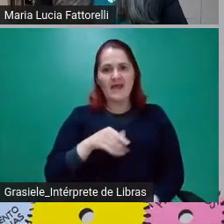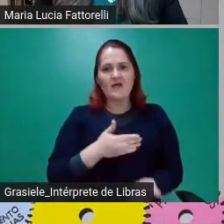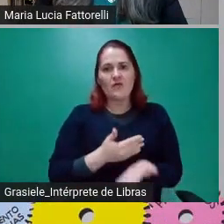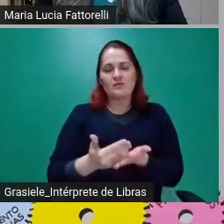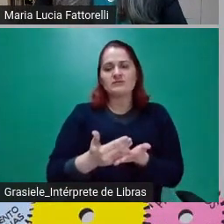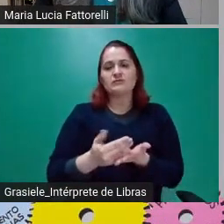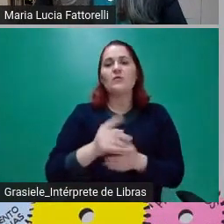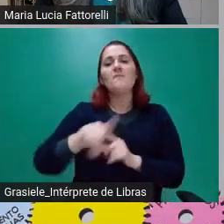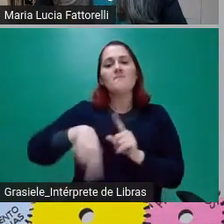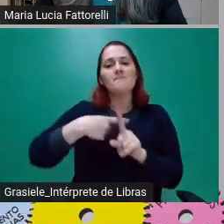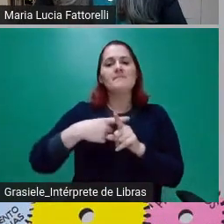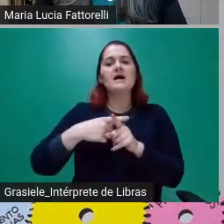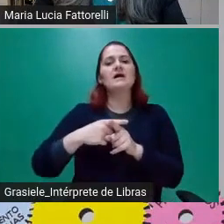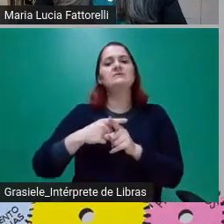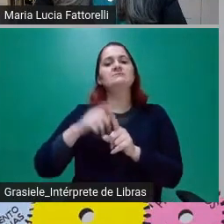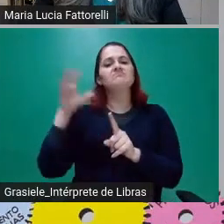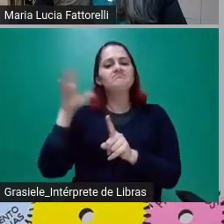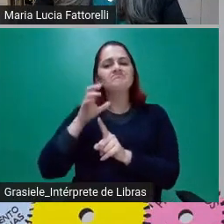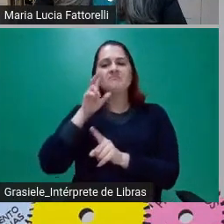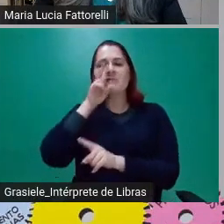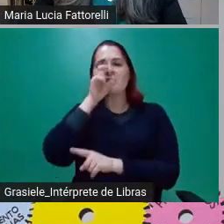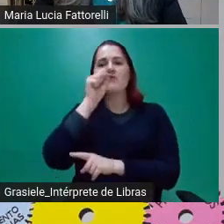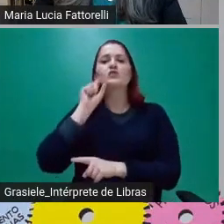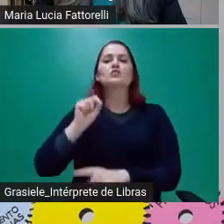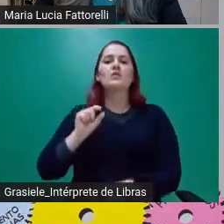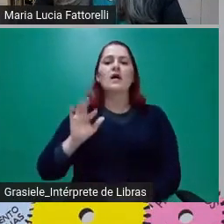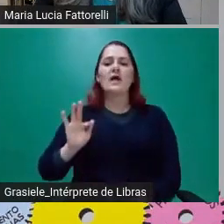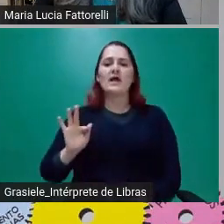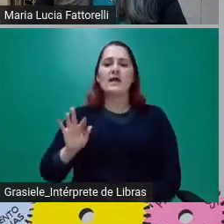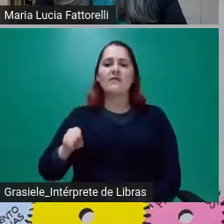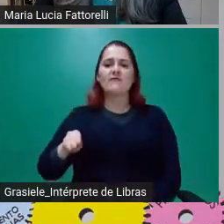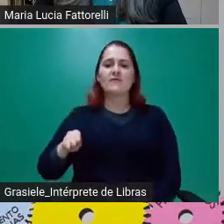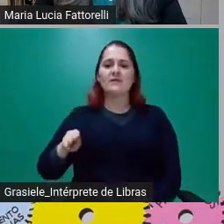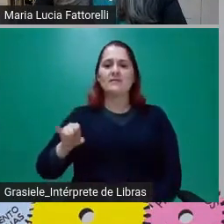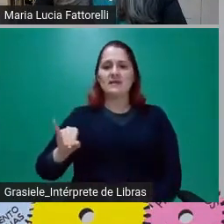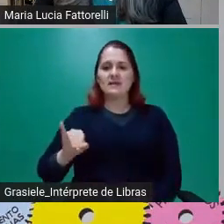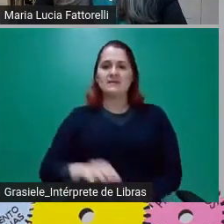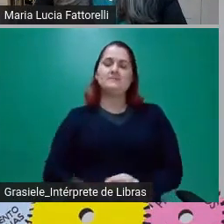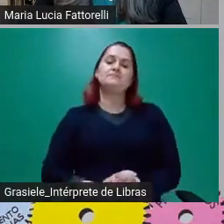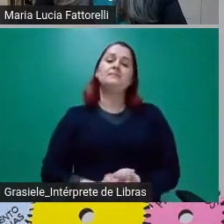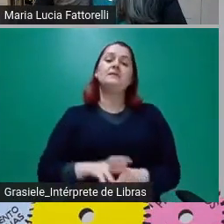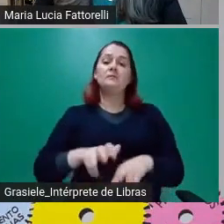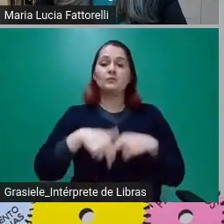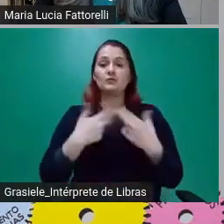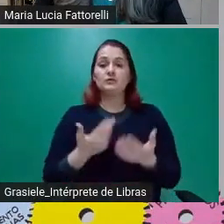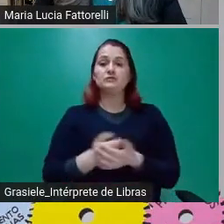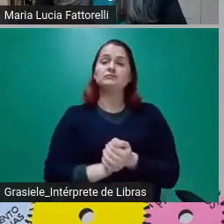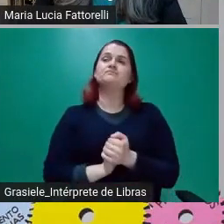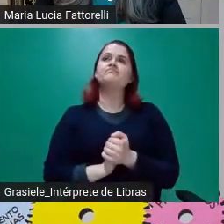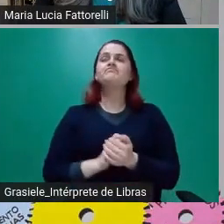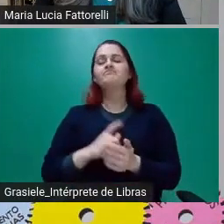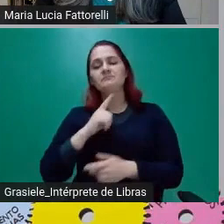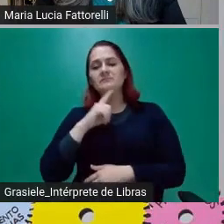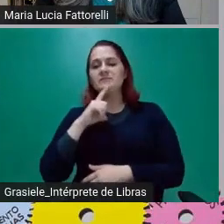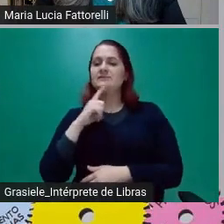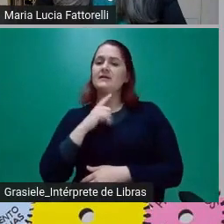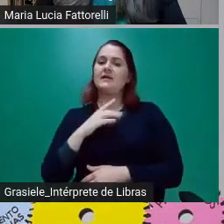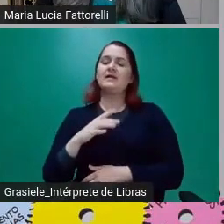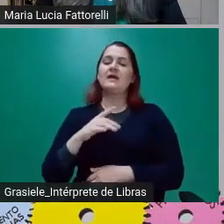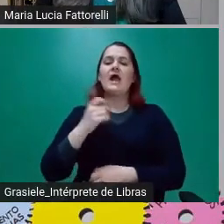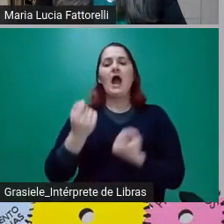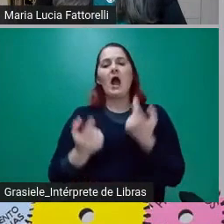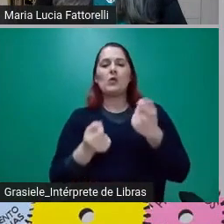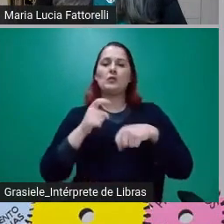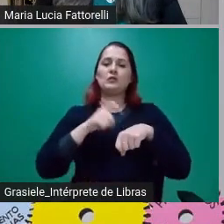tais continuidades, elas realizam-se em algum momento com diálogo, outras vezes não, né?